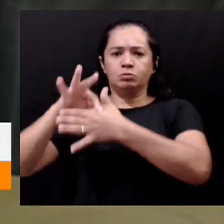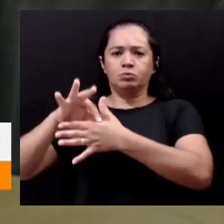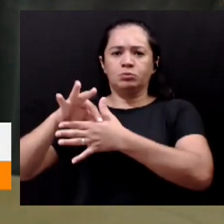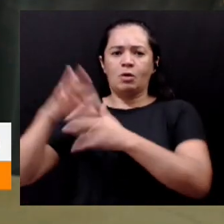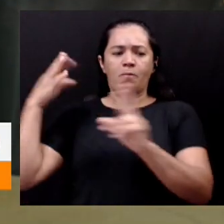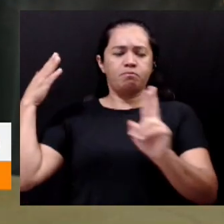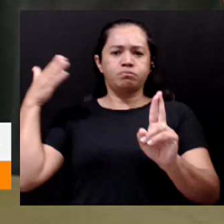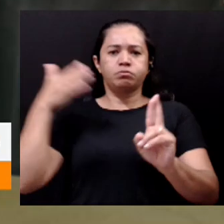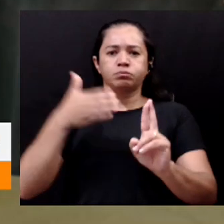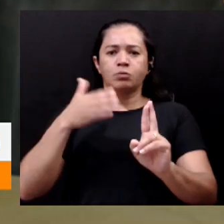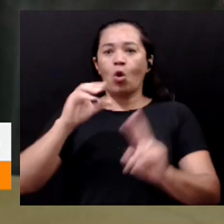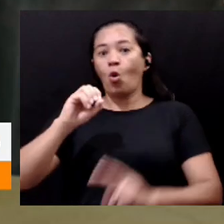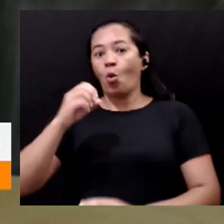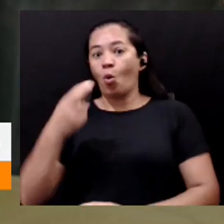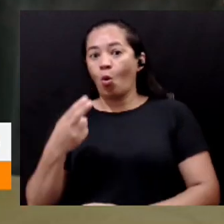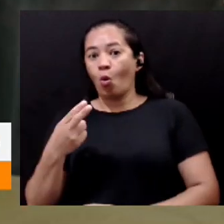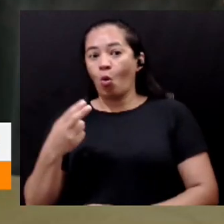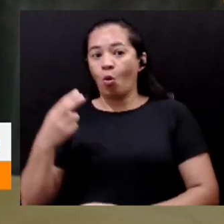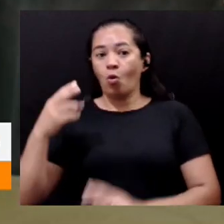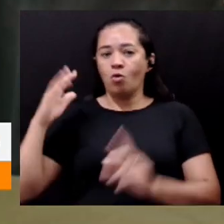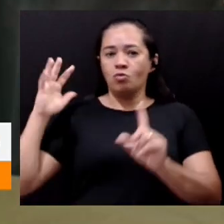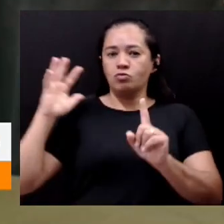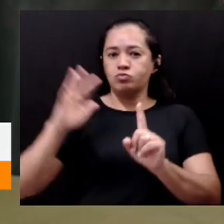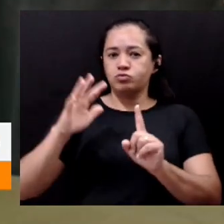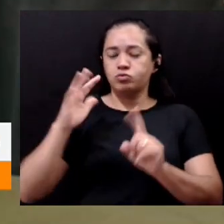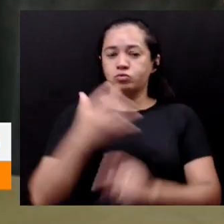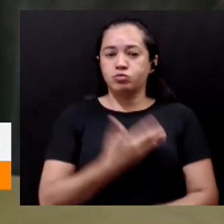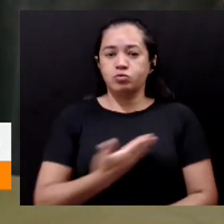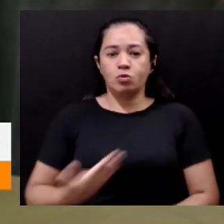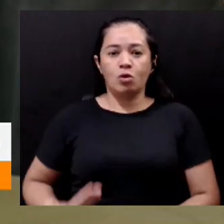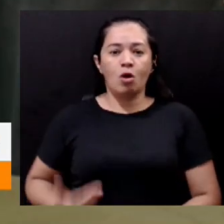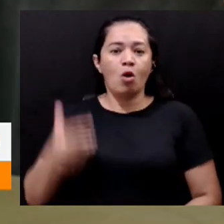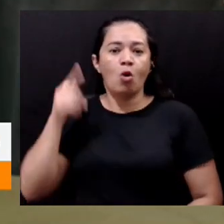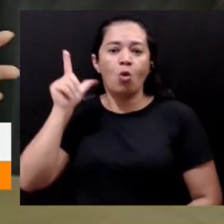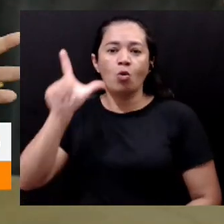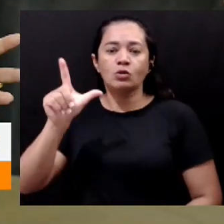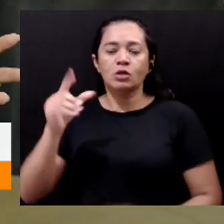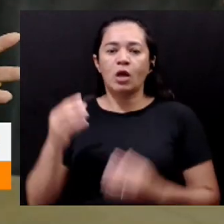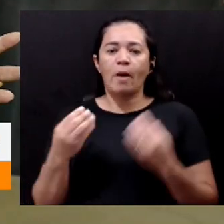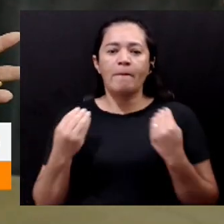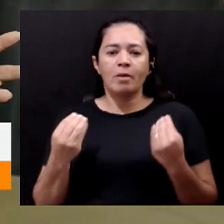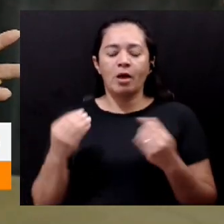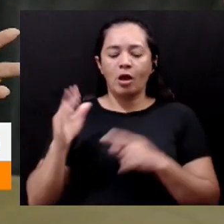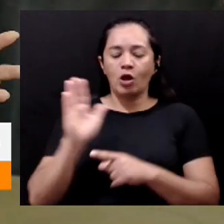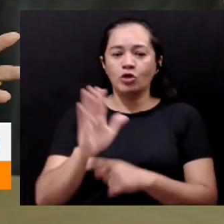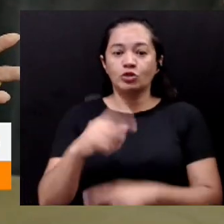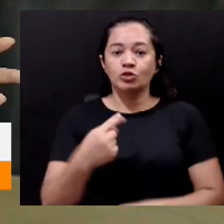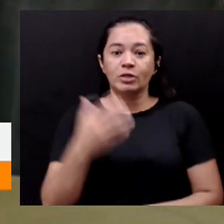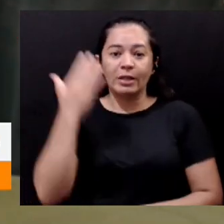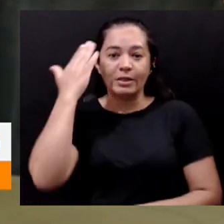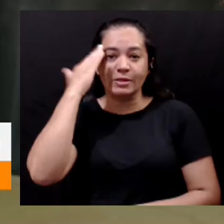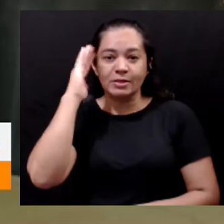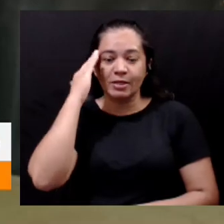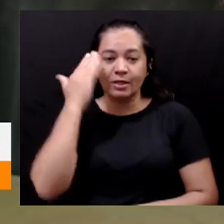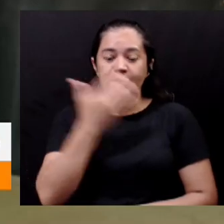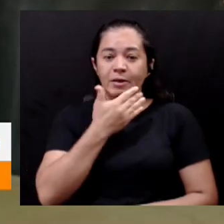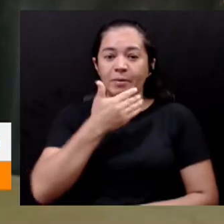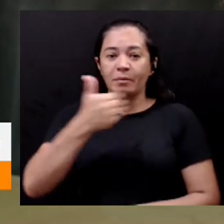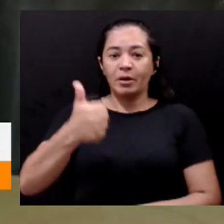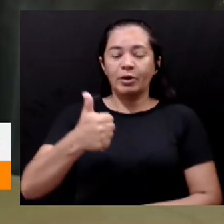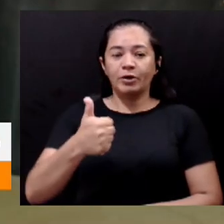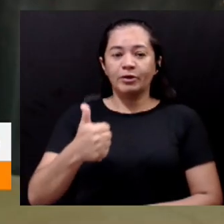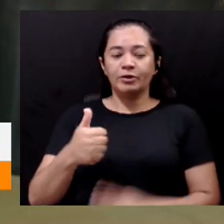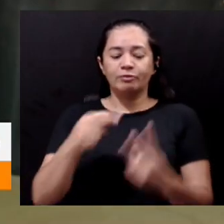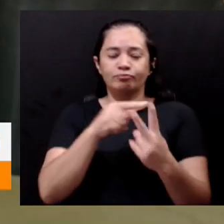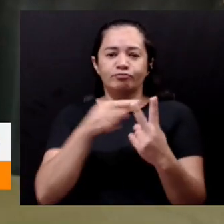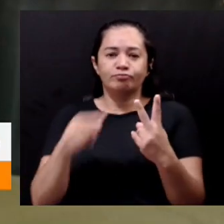ganha influência pública? Para nos ajudar a entender esse fenômeno, recebemos dois especialistas que lidam diariamente